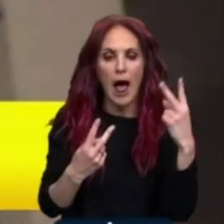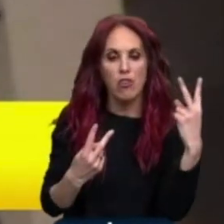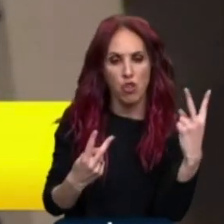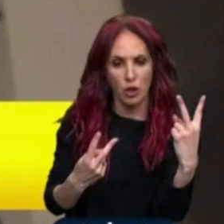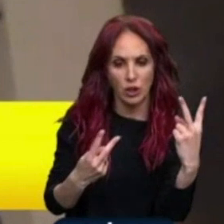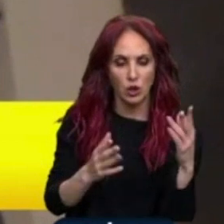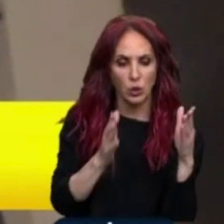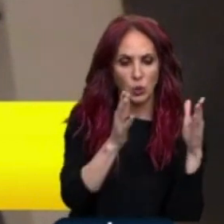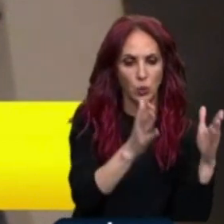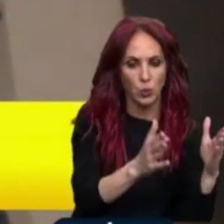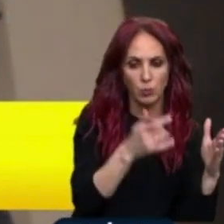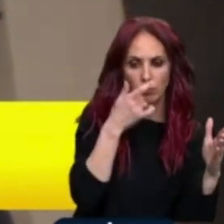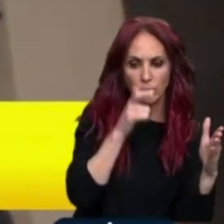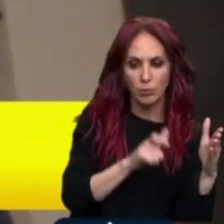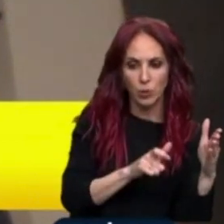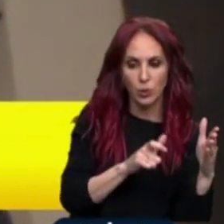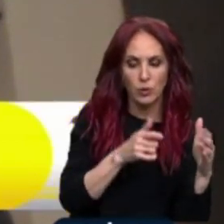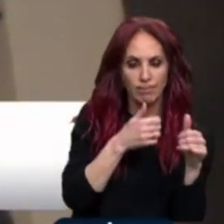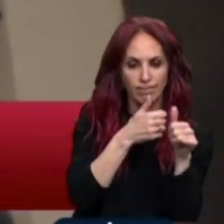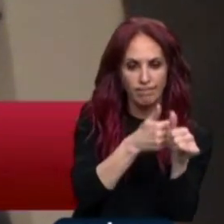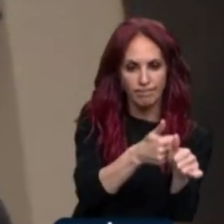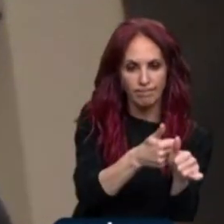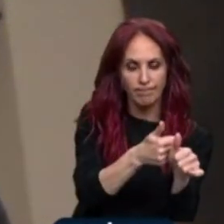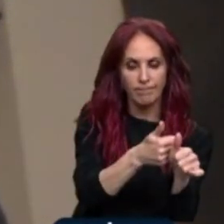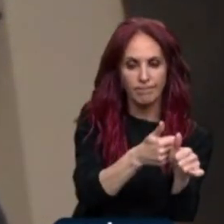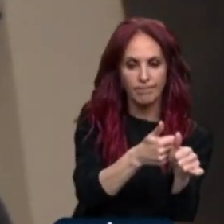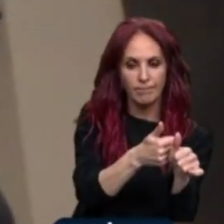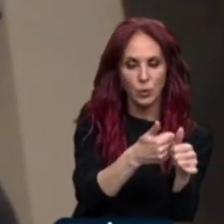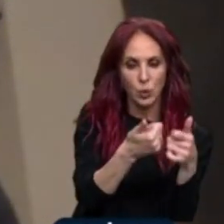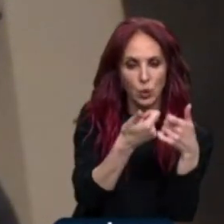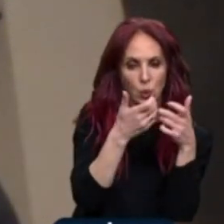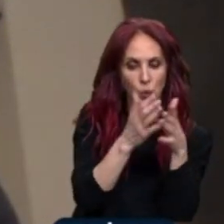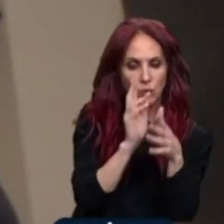aliás. Um que as pessoas que têm acompanhado tudo